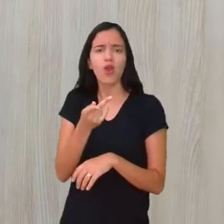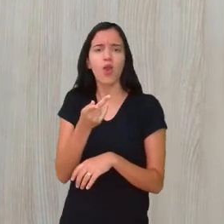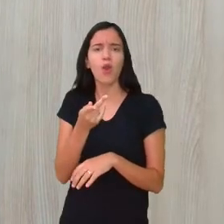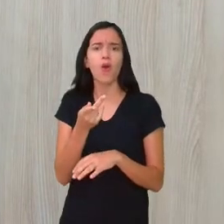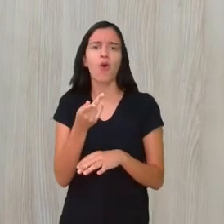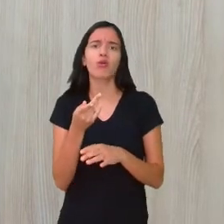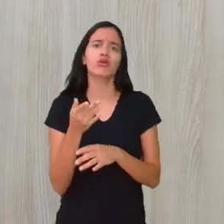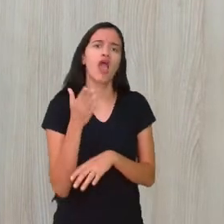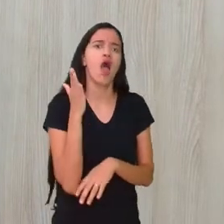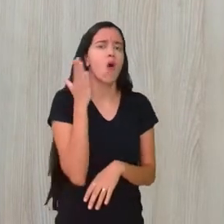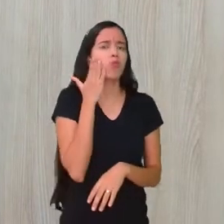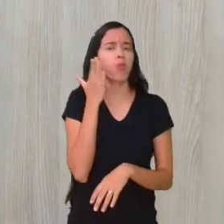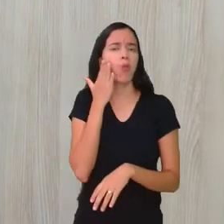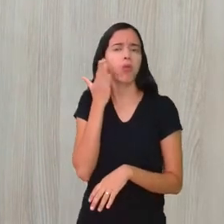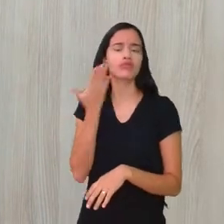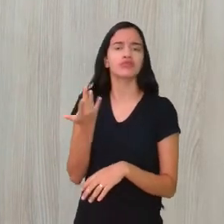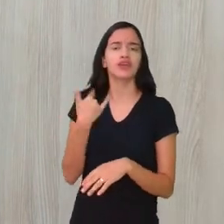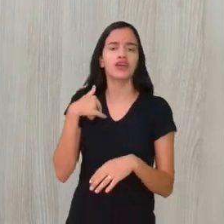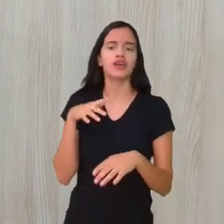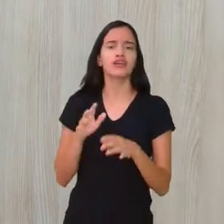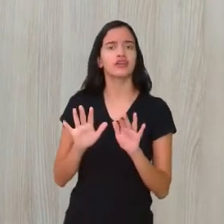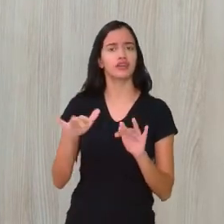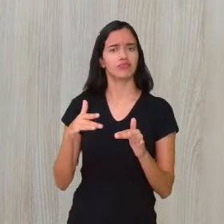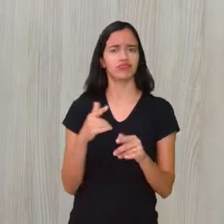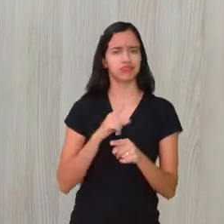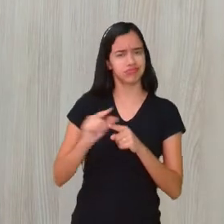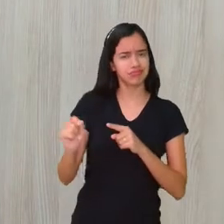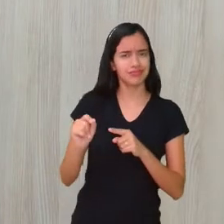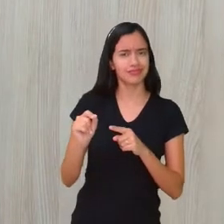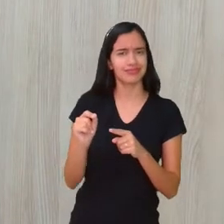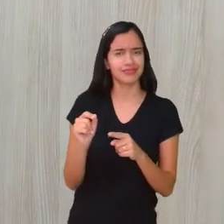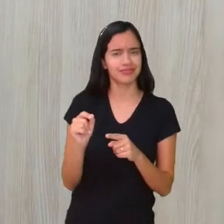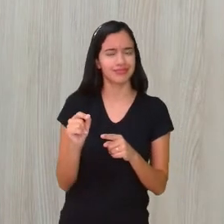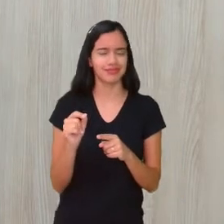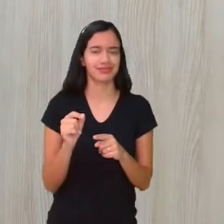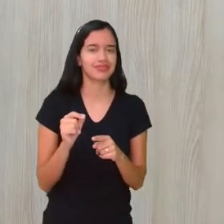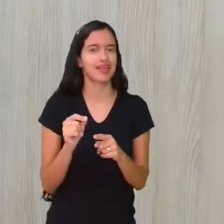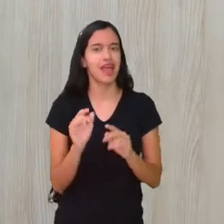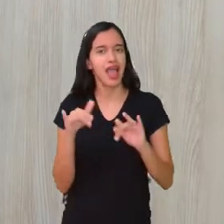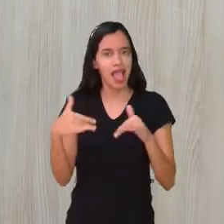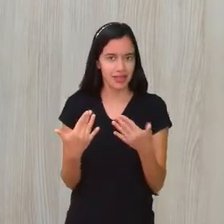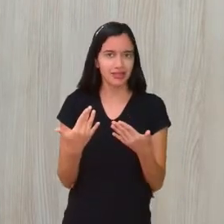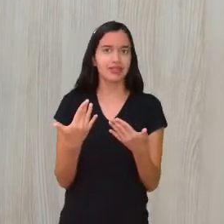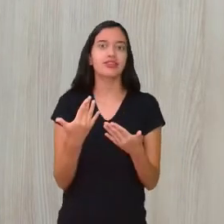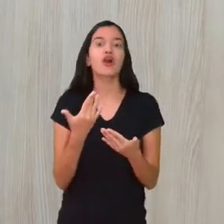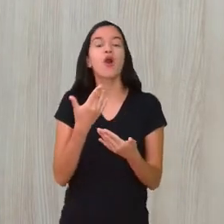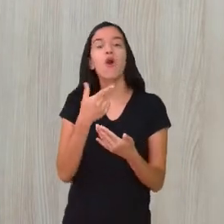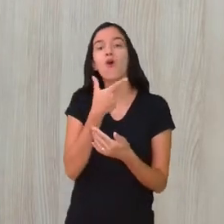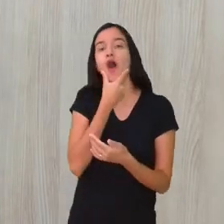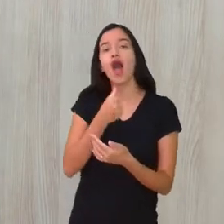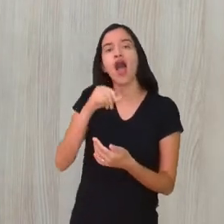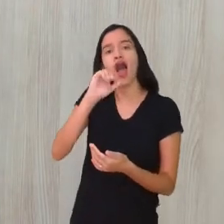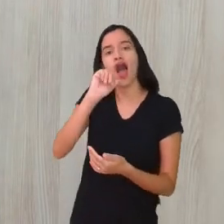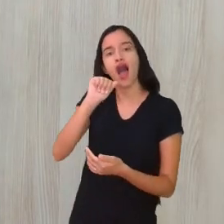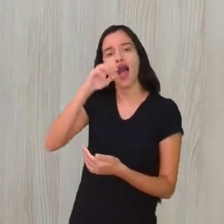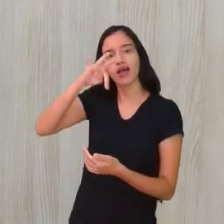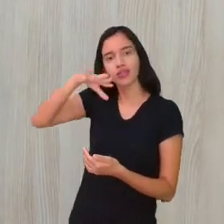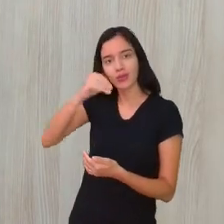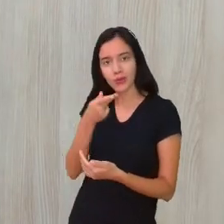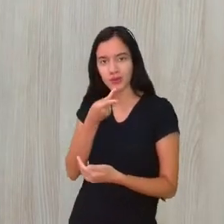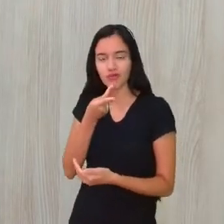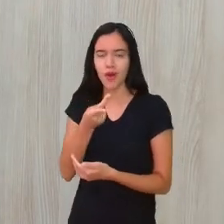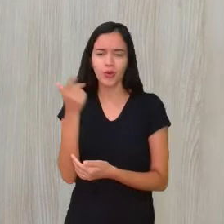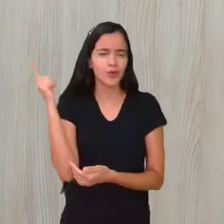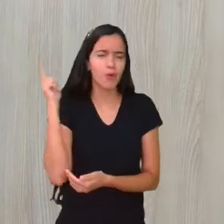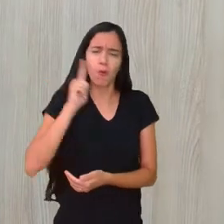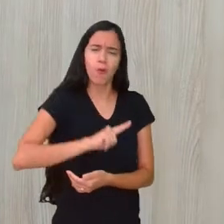disse que vagabundo era quem ganhava dinheiro com a barriga encostada na caixa. Aí seu Antônio disse que quem não